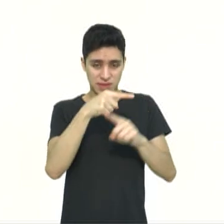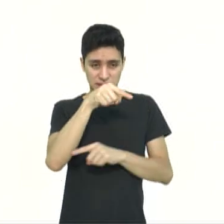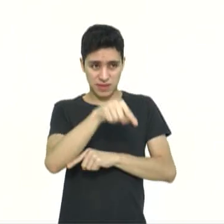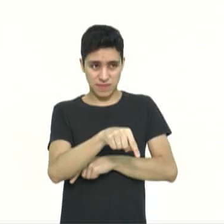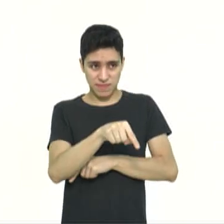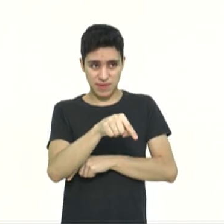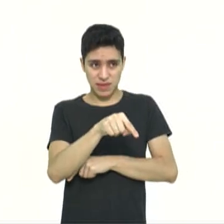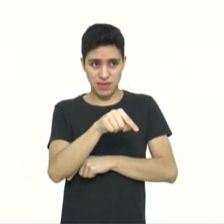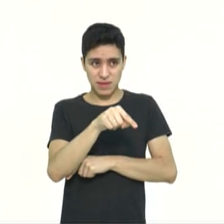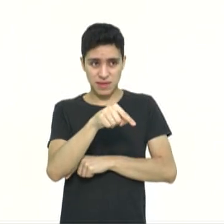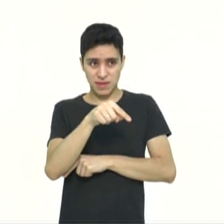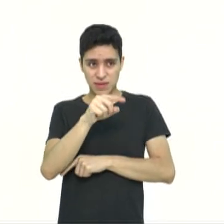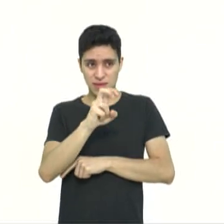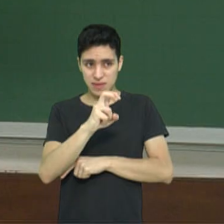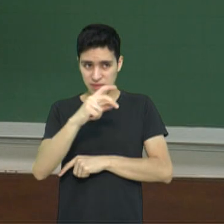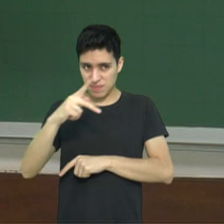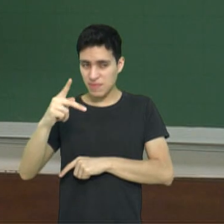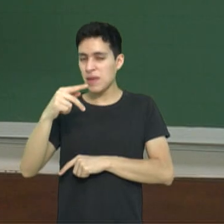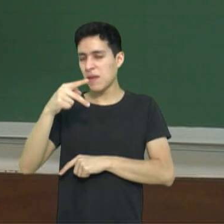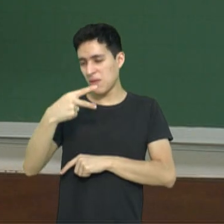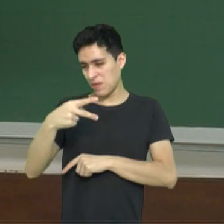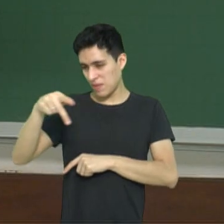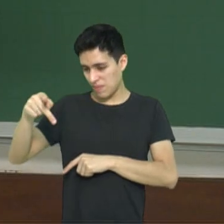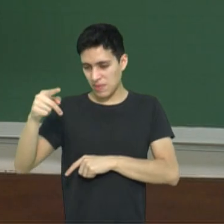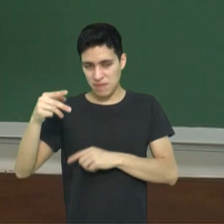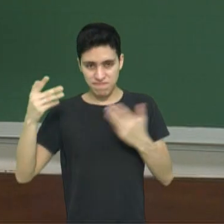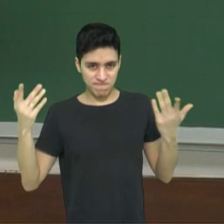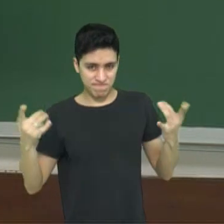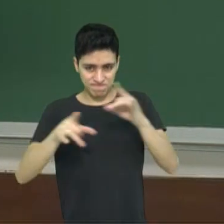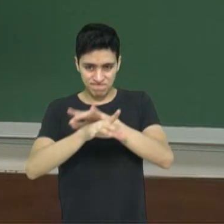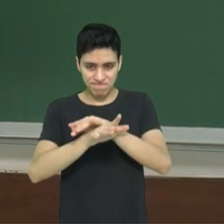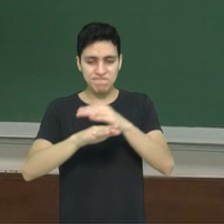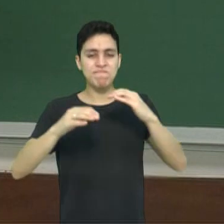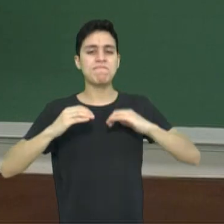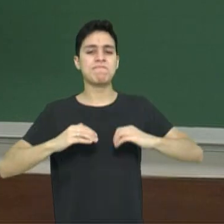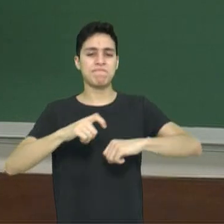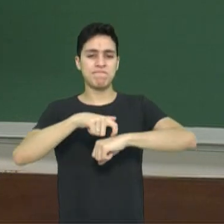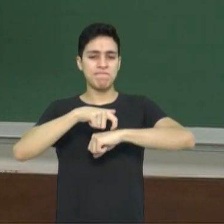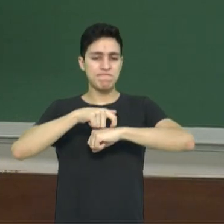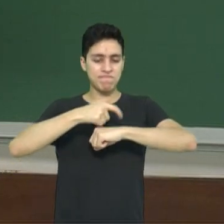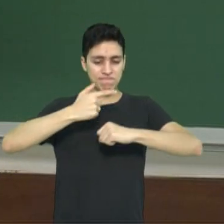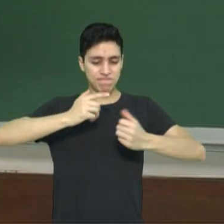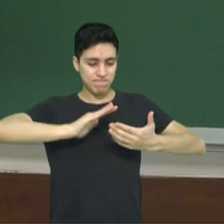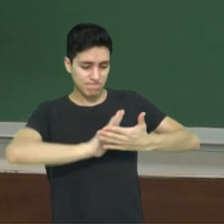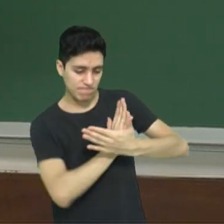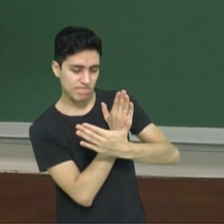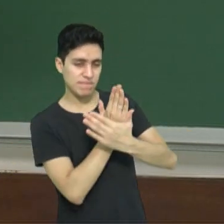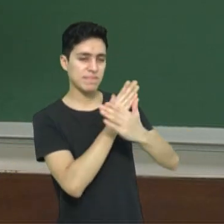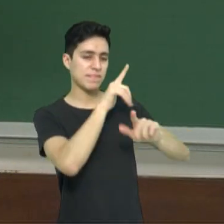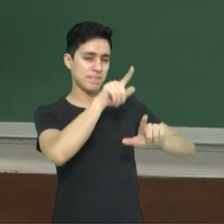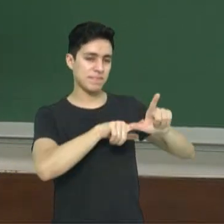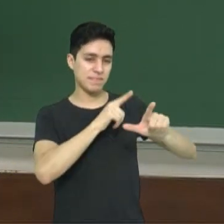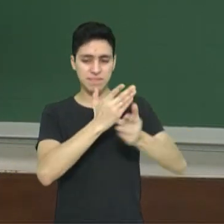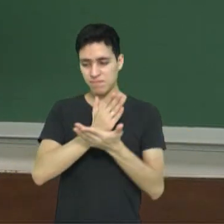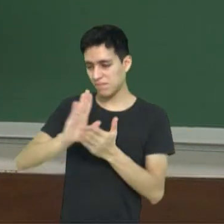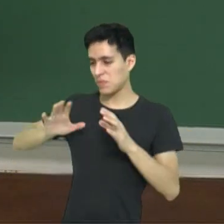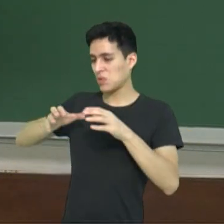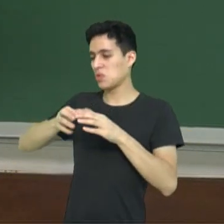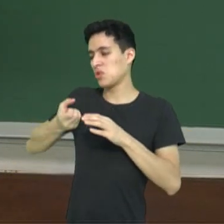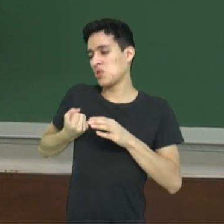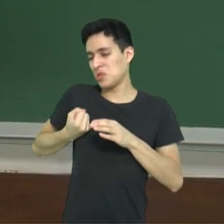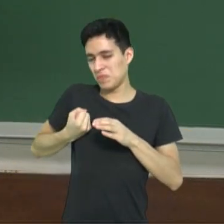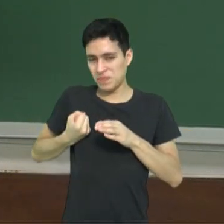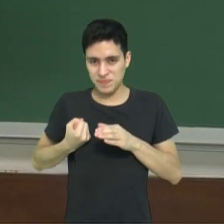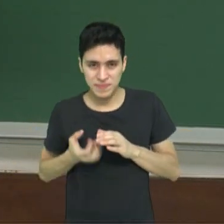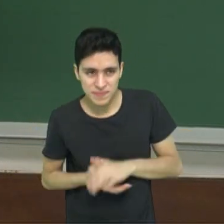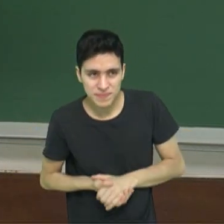menos 5P, igual a 2P. Agora chegou o momento de separar a letra para um lado e o número para o outro. Vocês